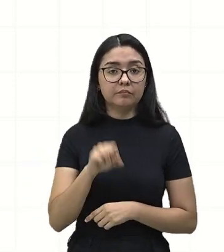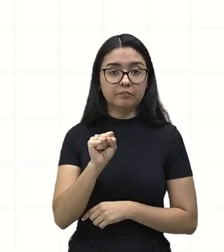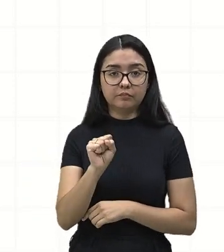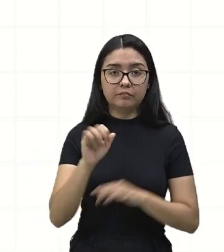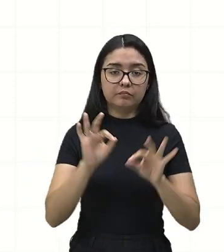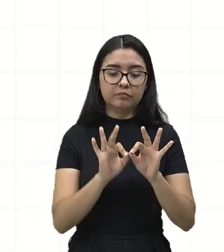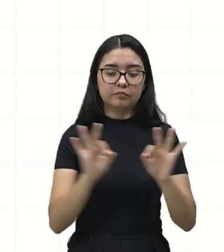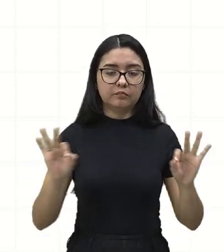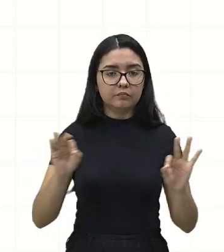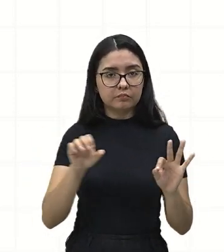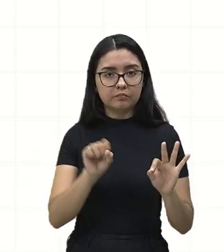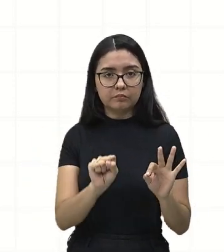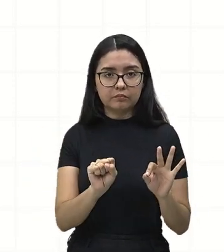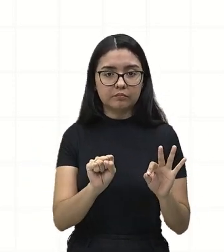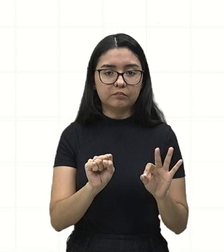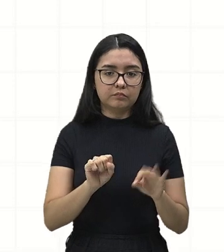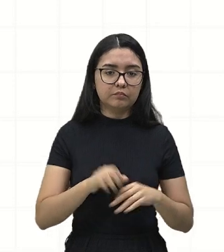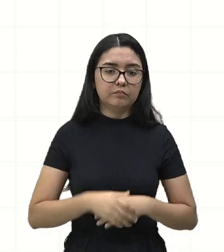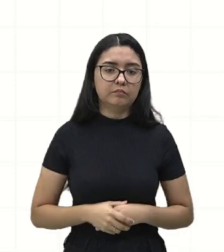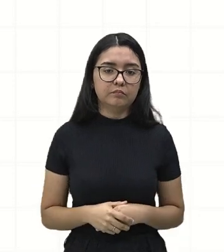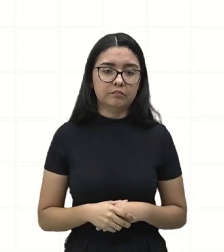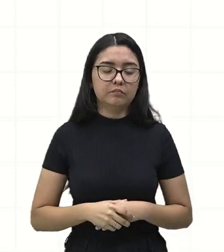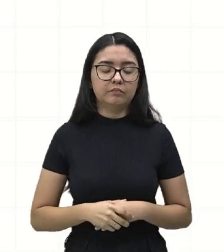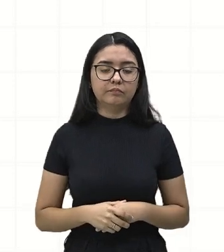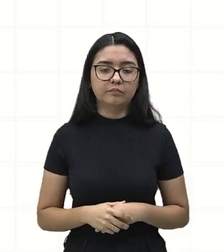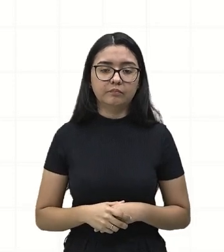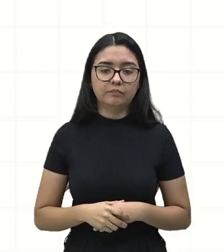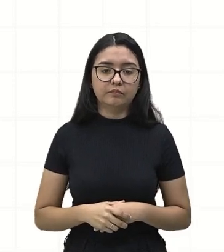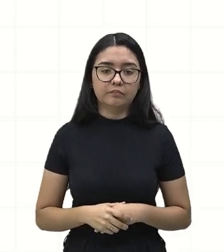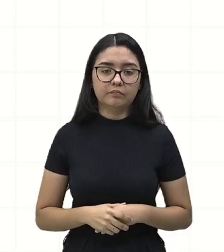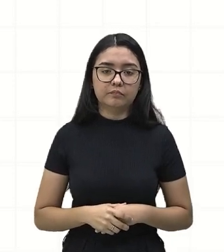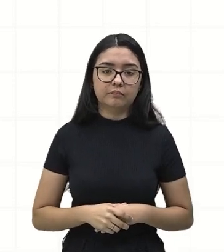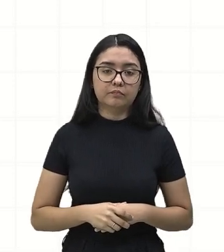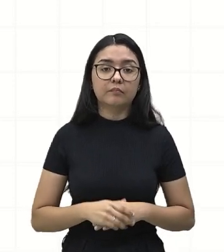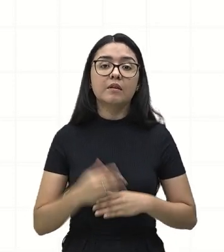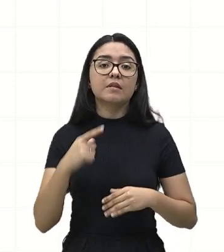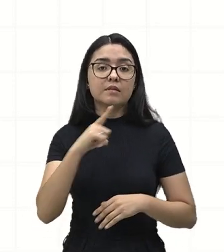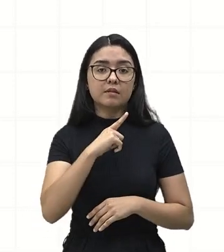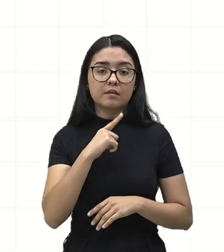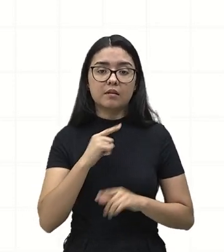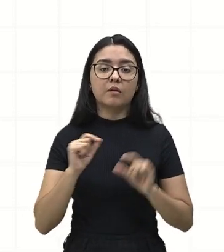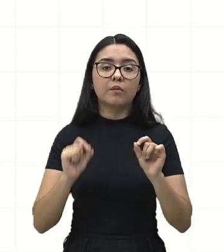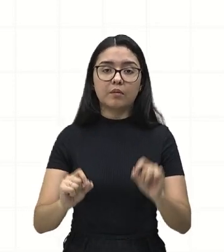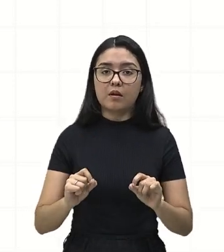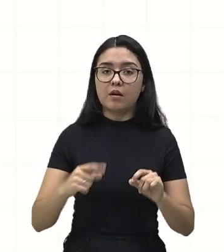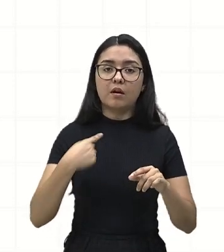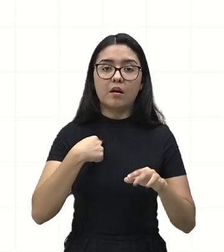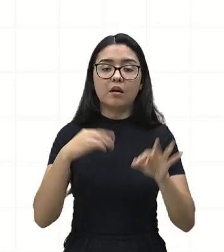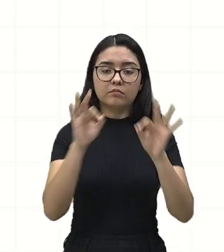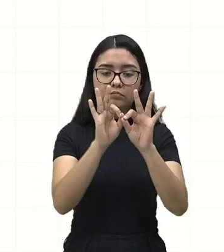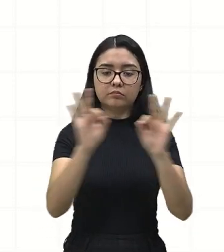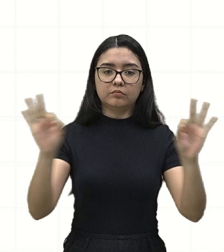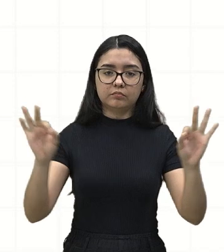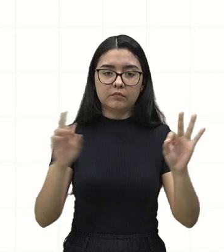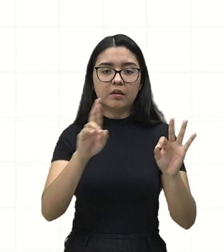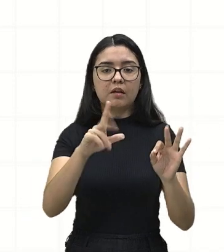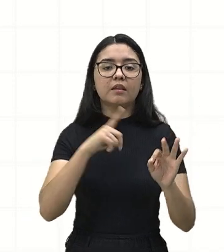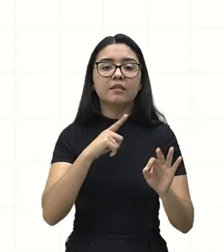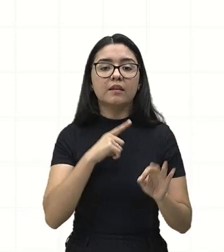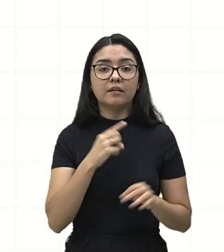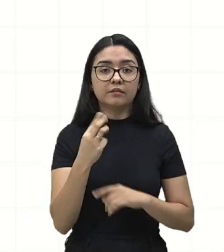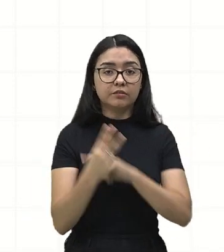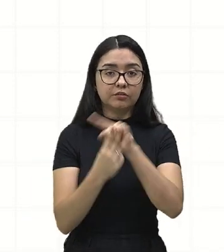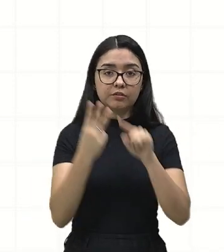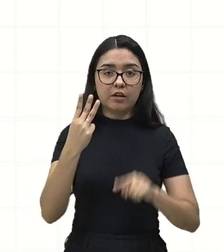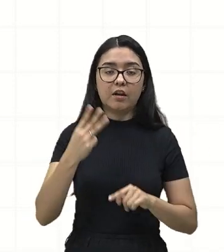pela S paralelo à reta R, né? E obteremos 3 retas.